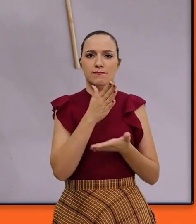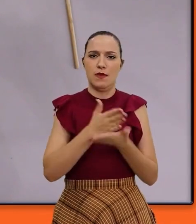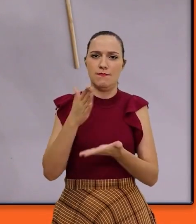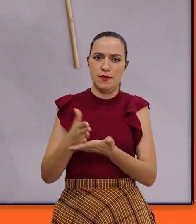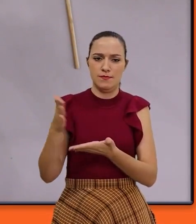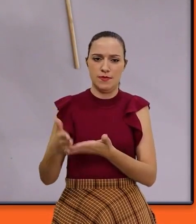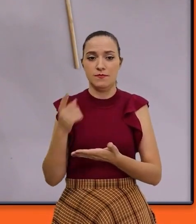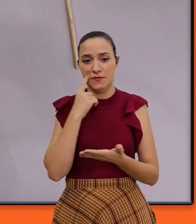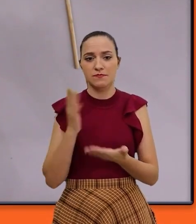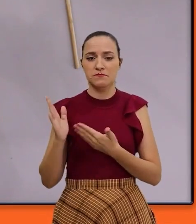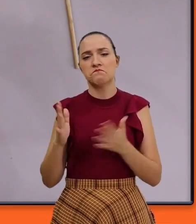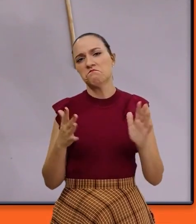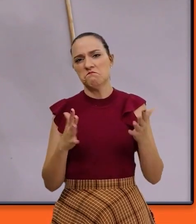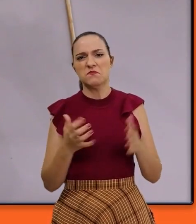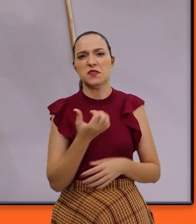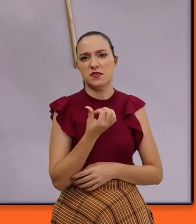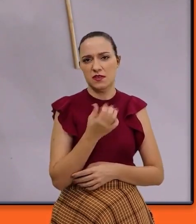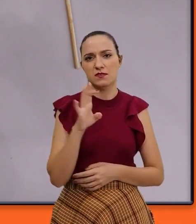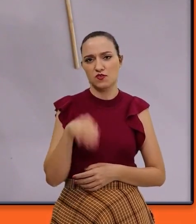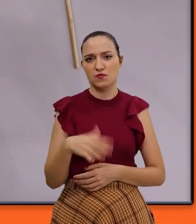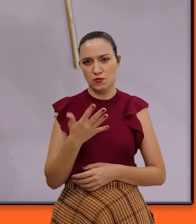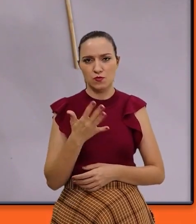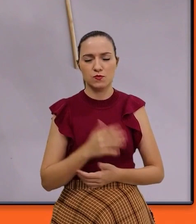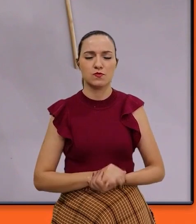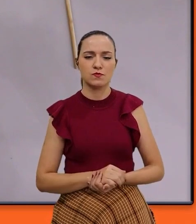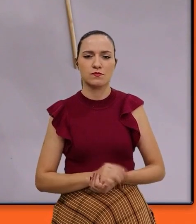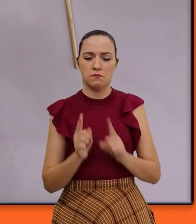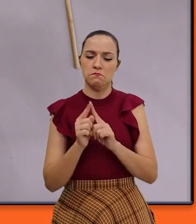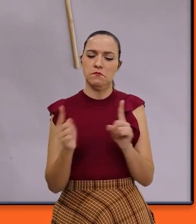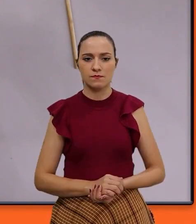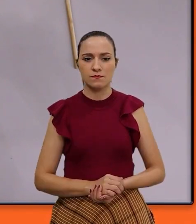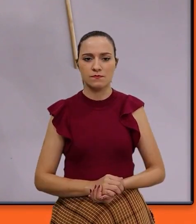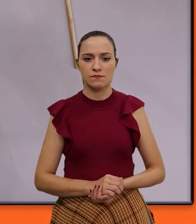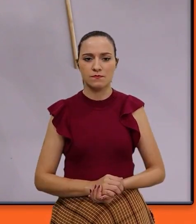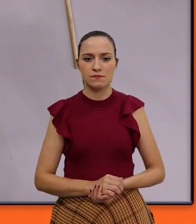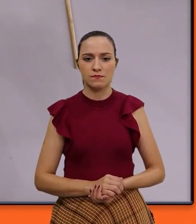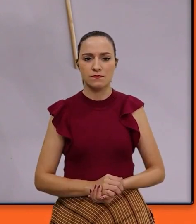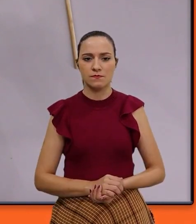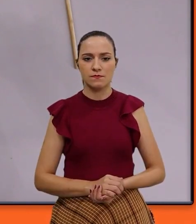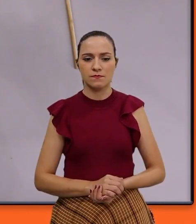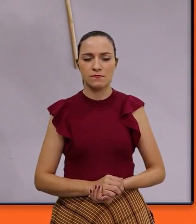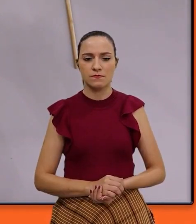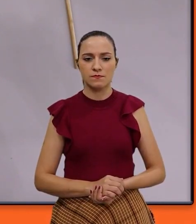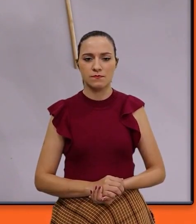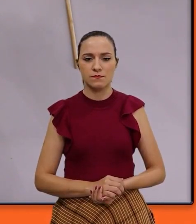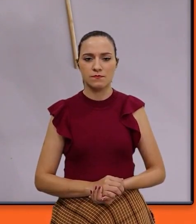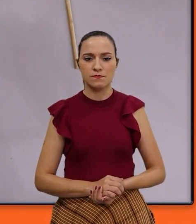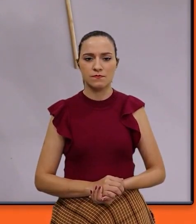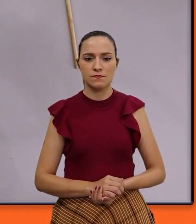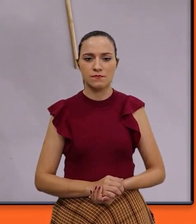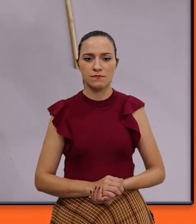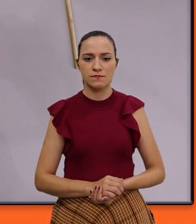cortar aproximadamente 6 centímetros também de uma das pontas. Esse palito.